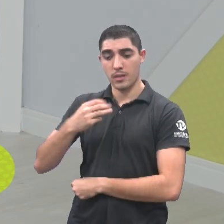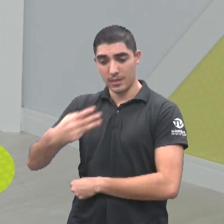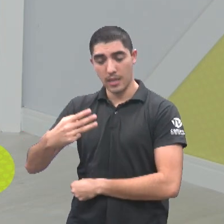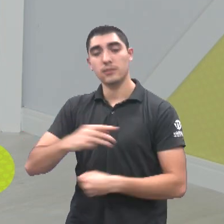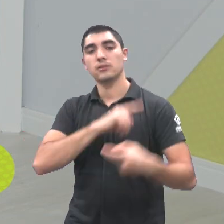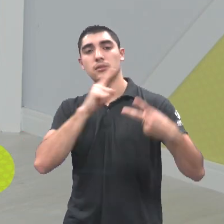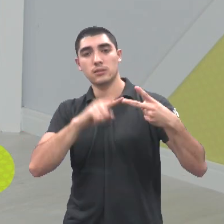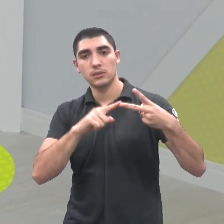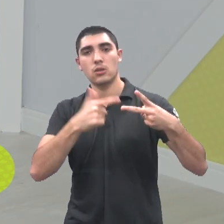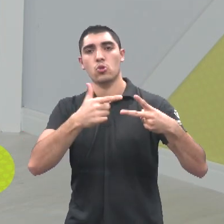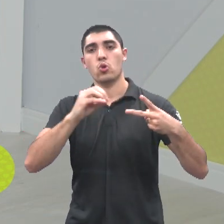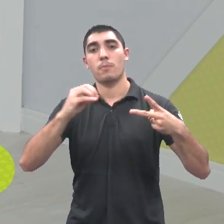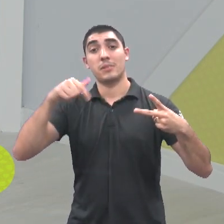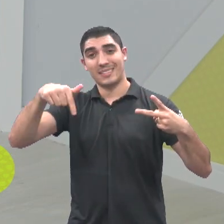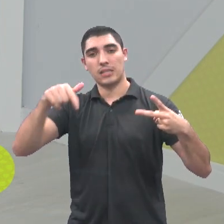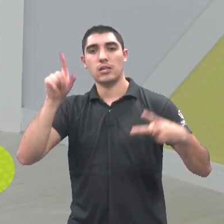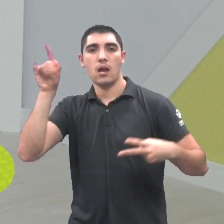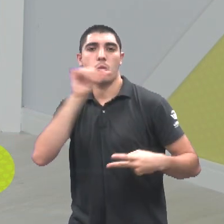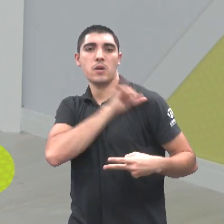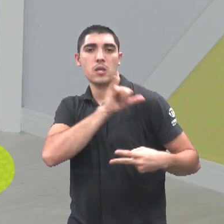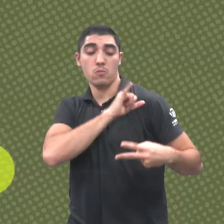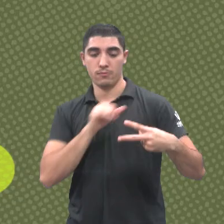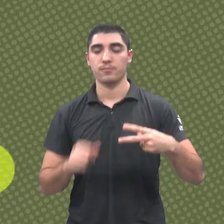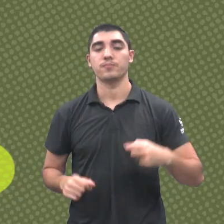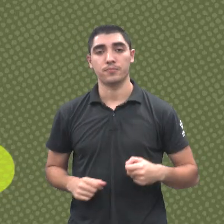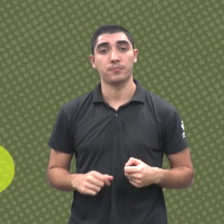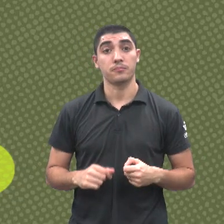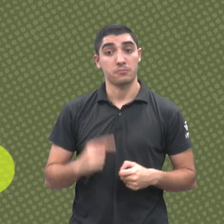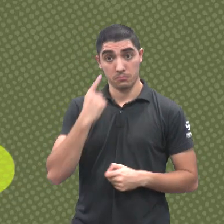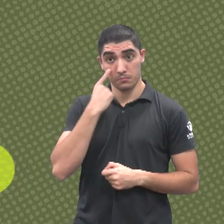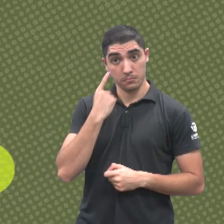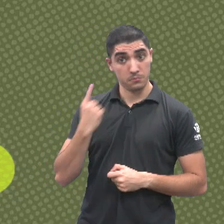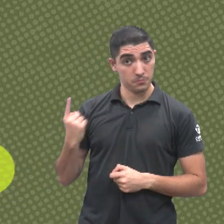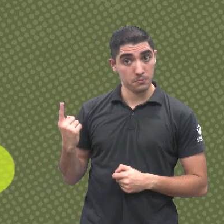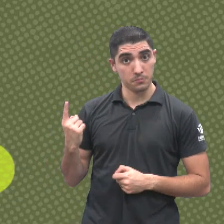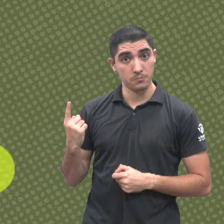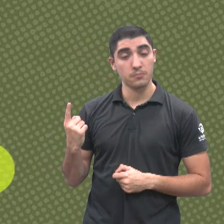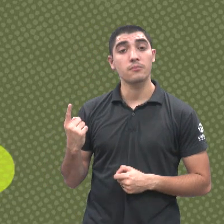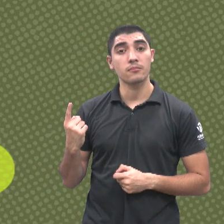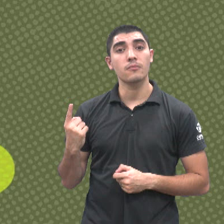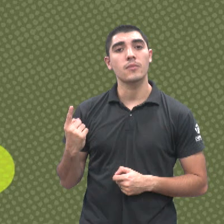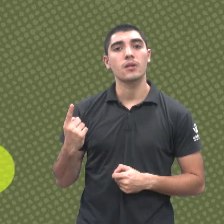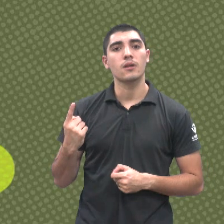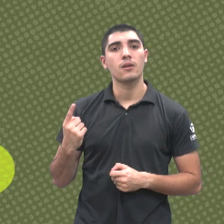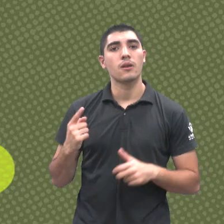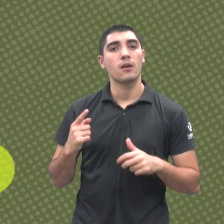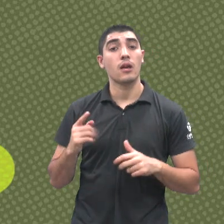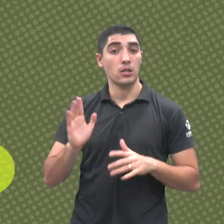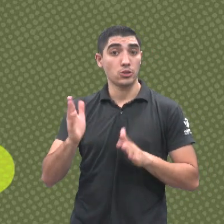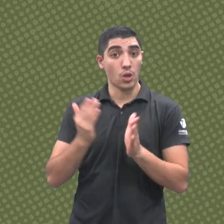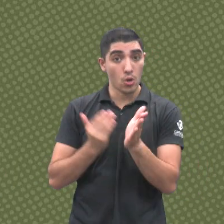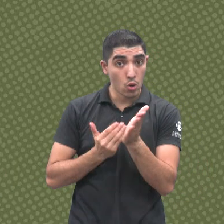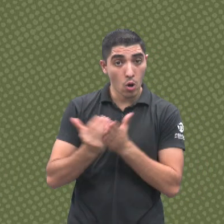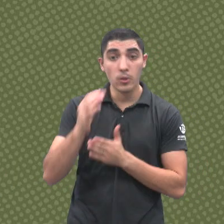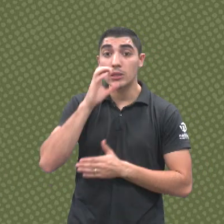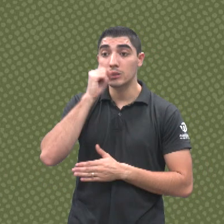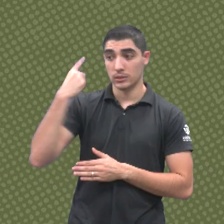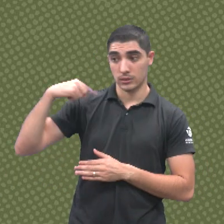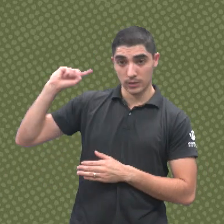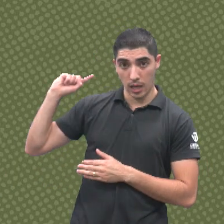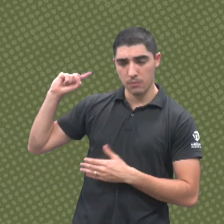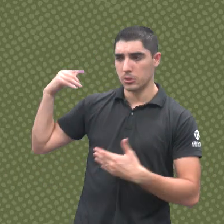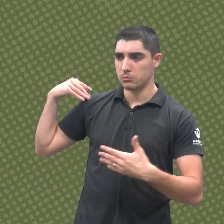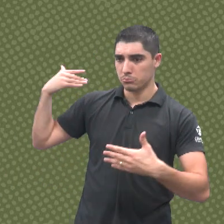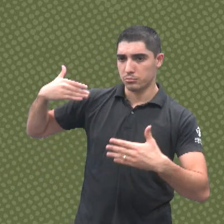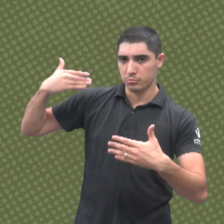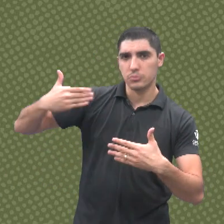2007. Você vai ver aí, ó, também a programação na tela de, como eu disse, né, começou no último sábado, teve